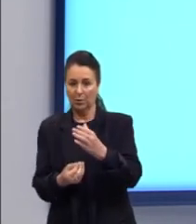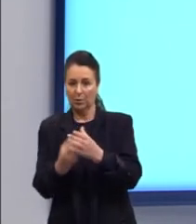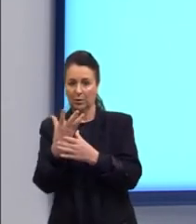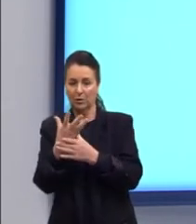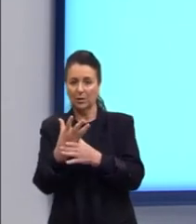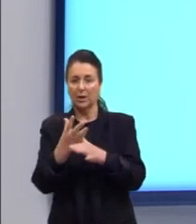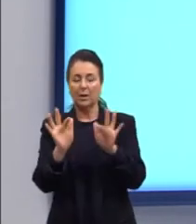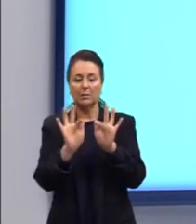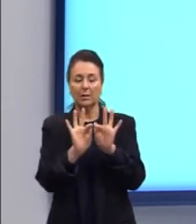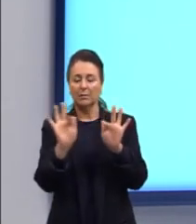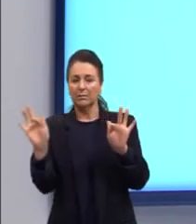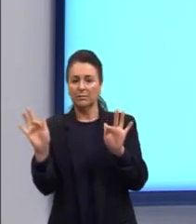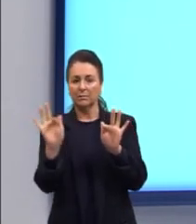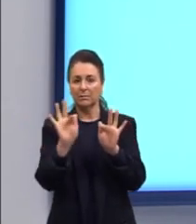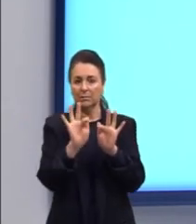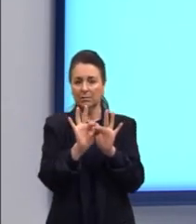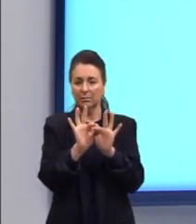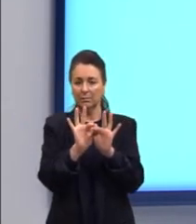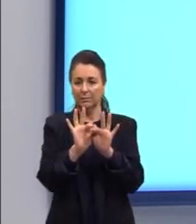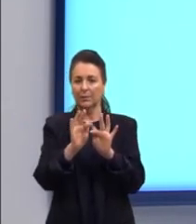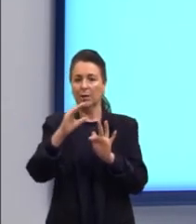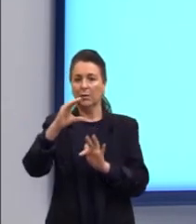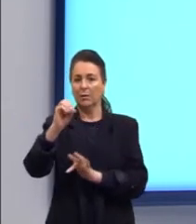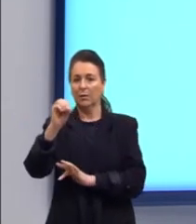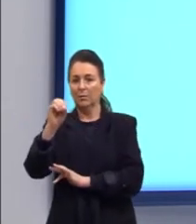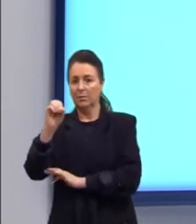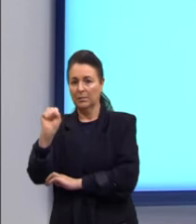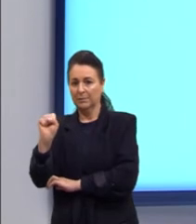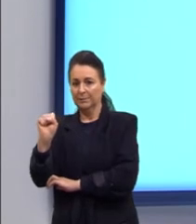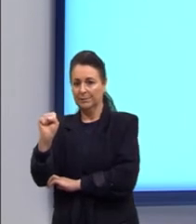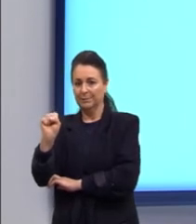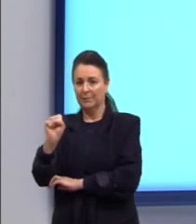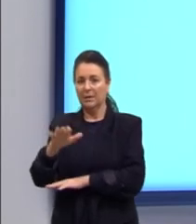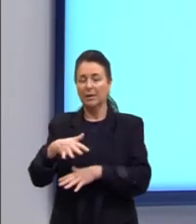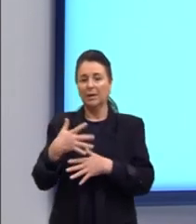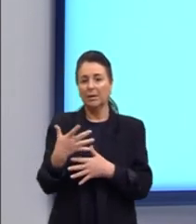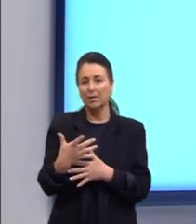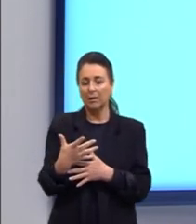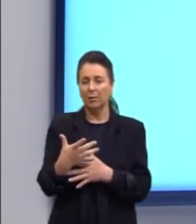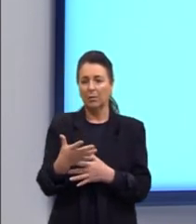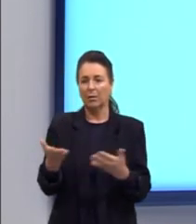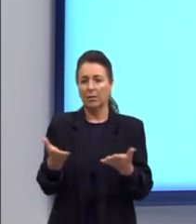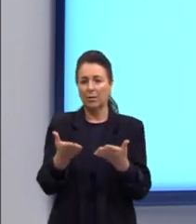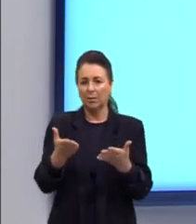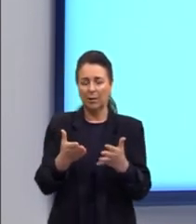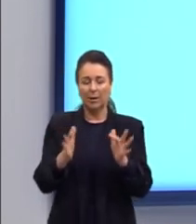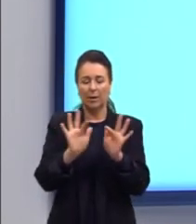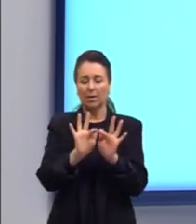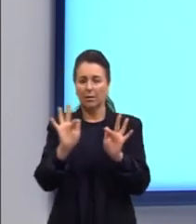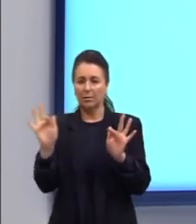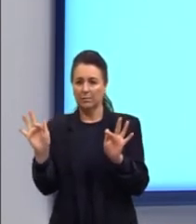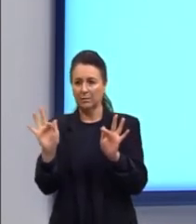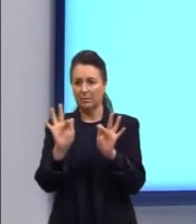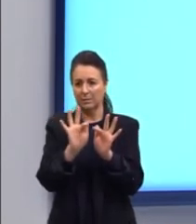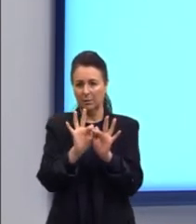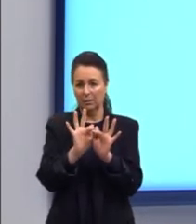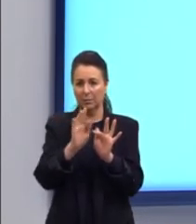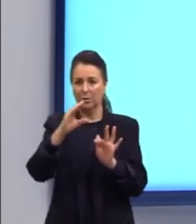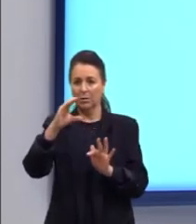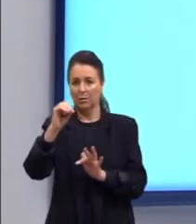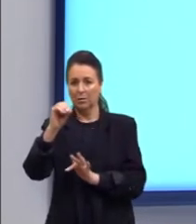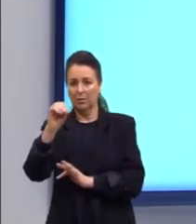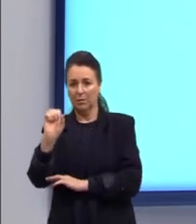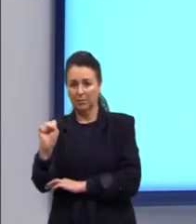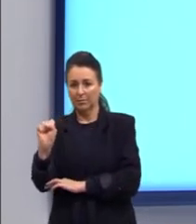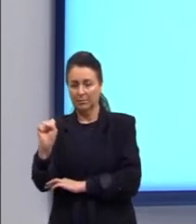função seria uma função cosseno Então nesse caso Nós Vamos considerar que a função seja cosseno